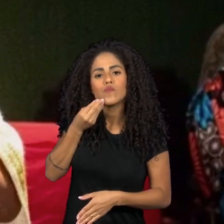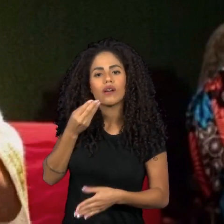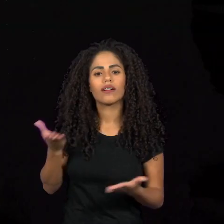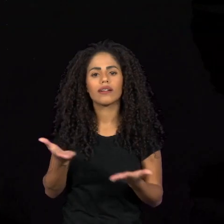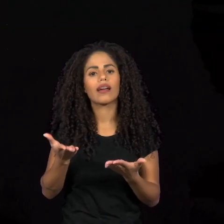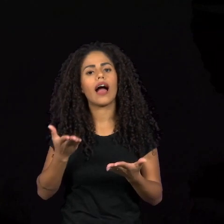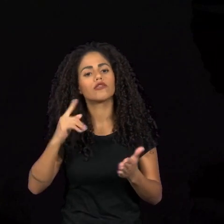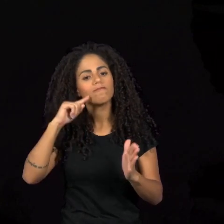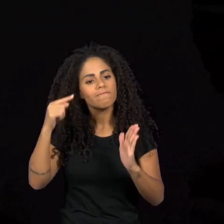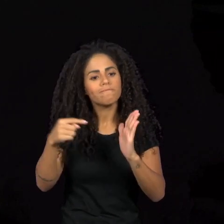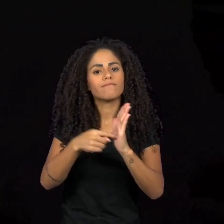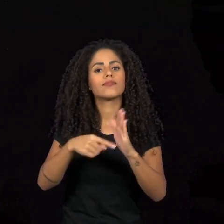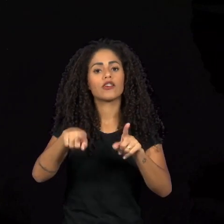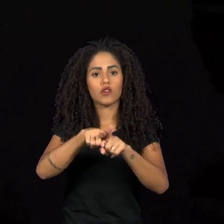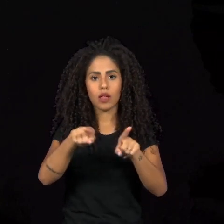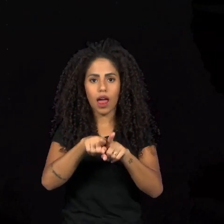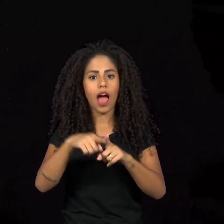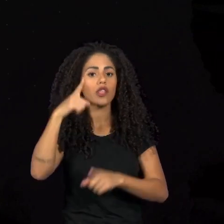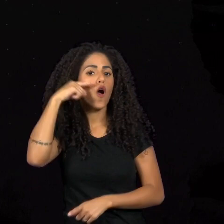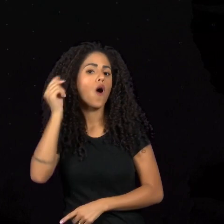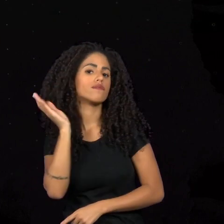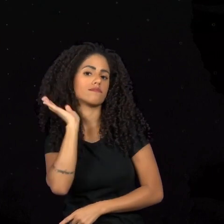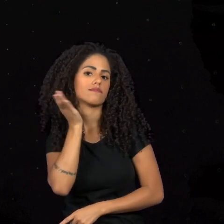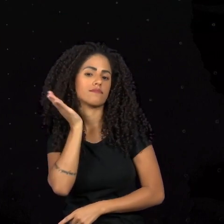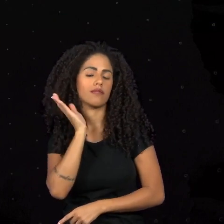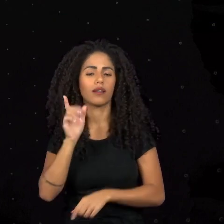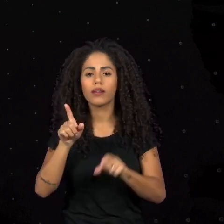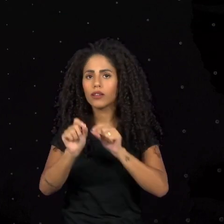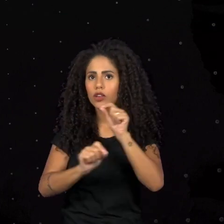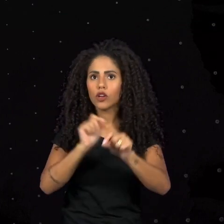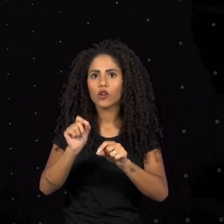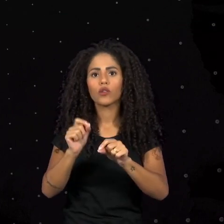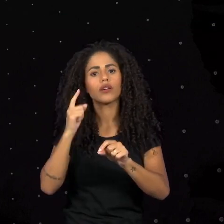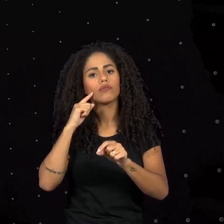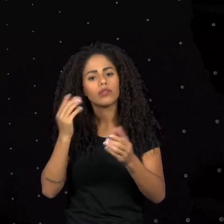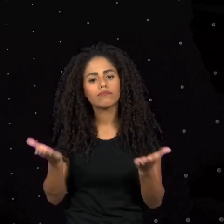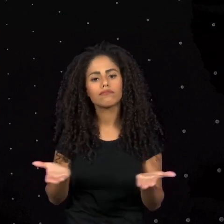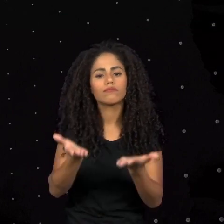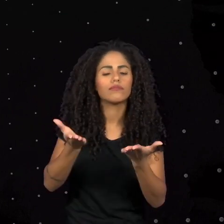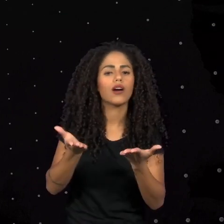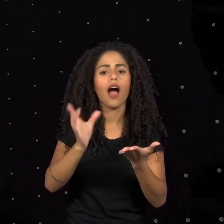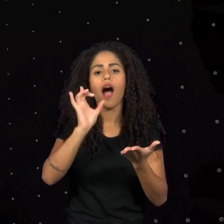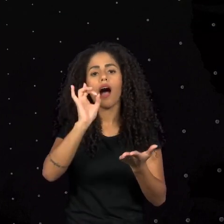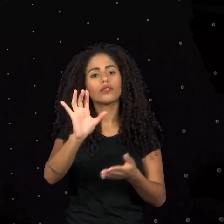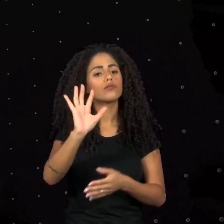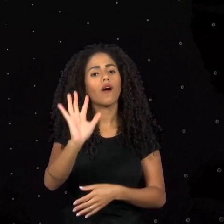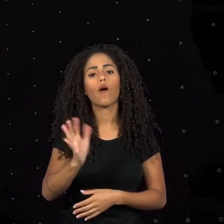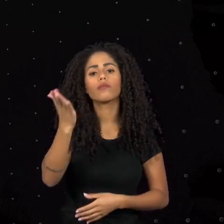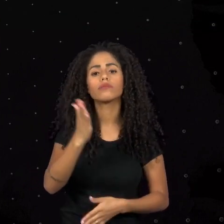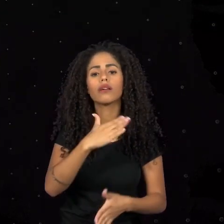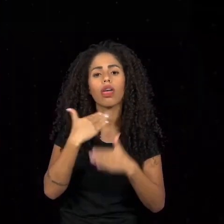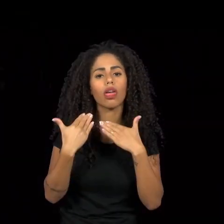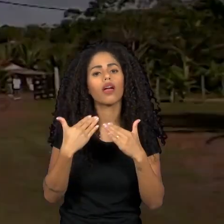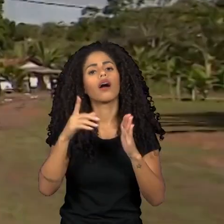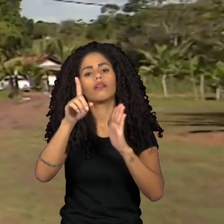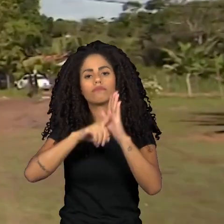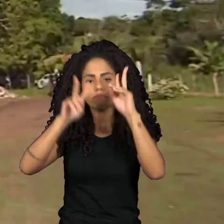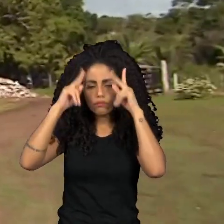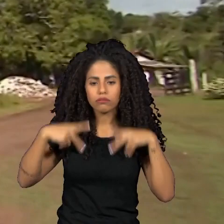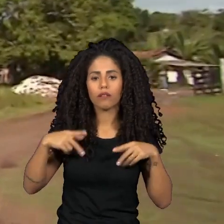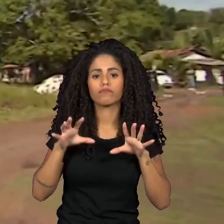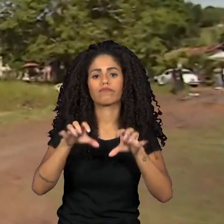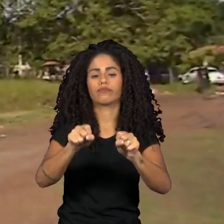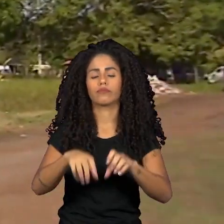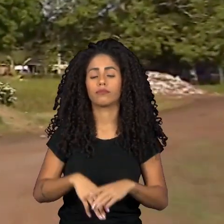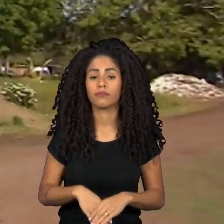uma denúncia para a ministra Rosa Weber e foi tratado como só mais um caso de violação de direitos humanos. De acordo